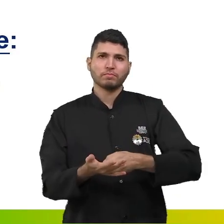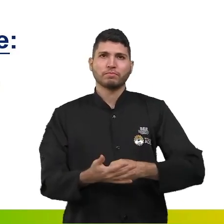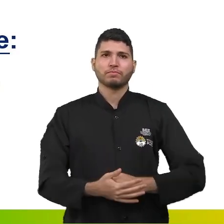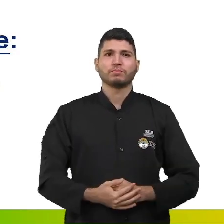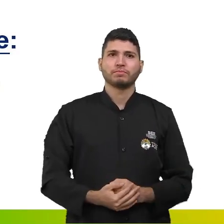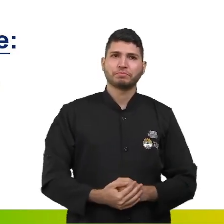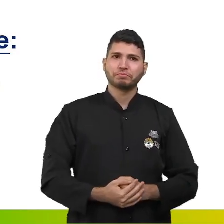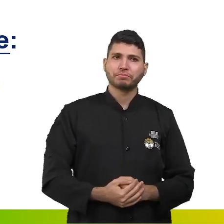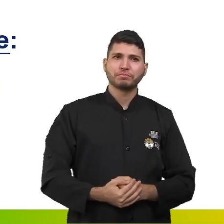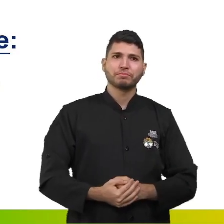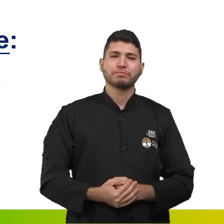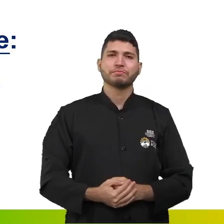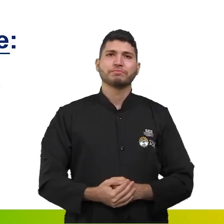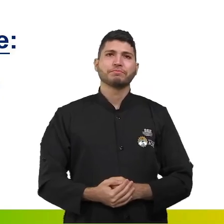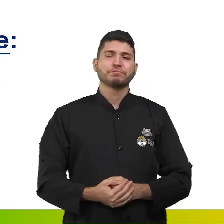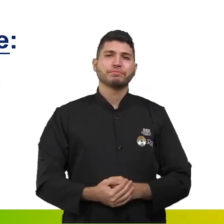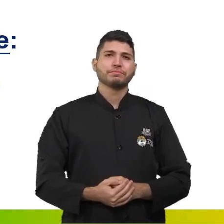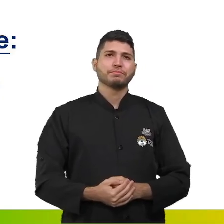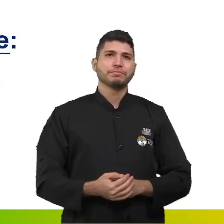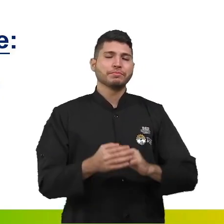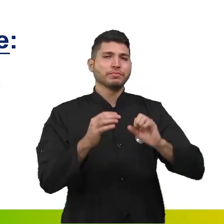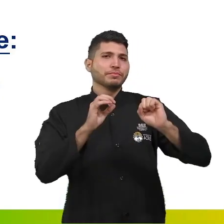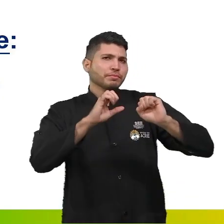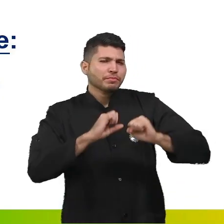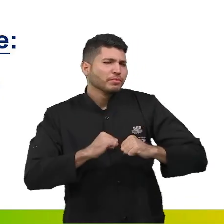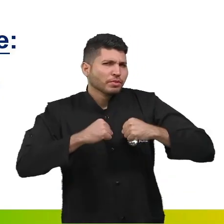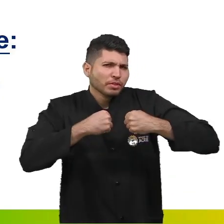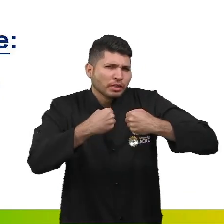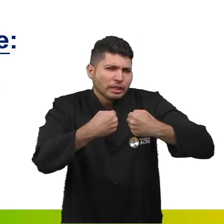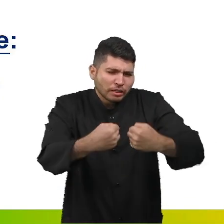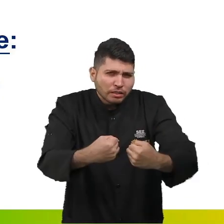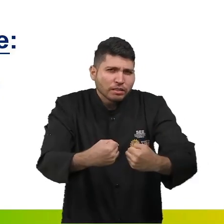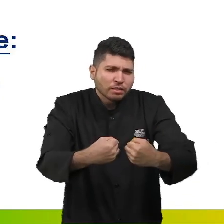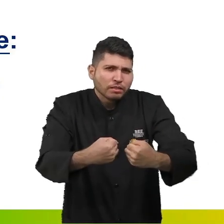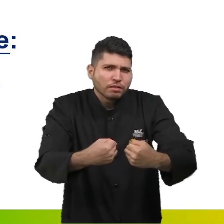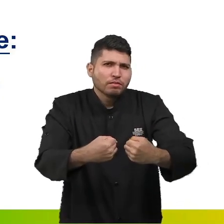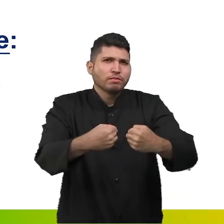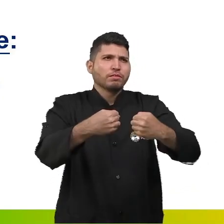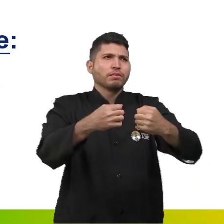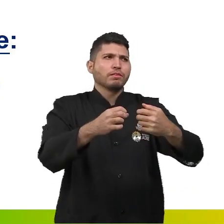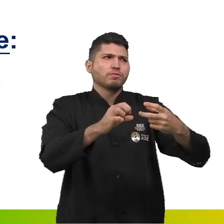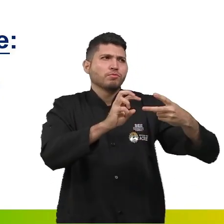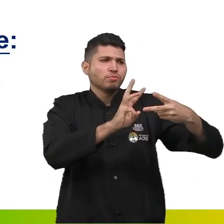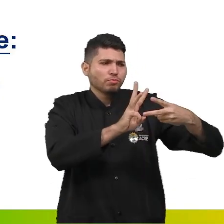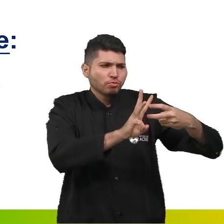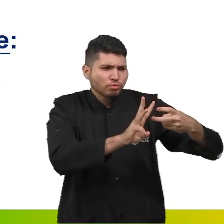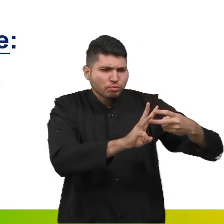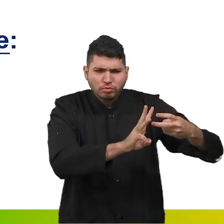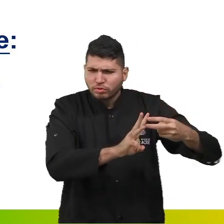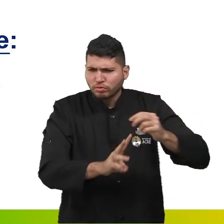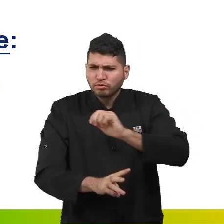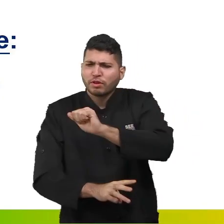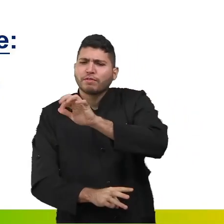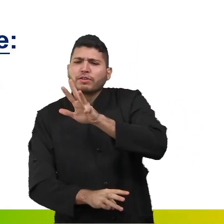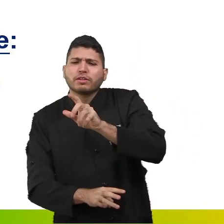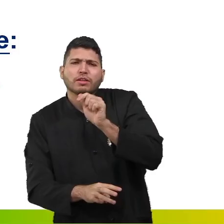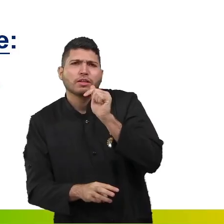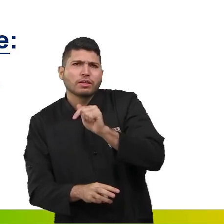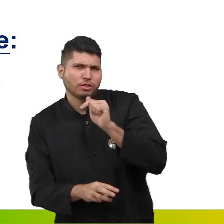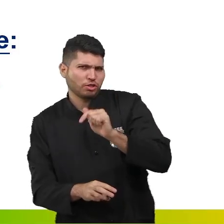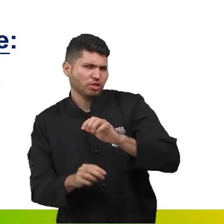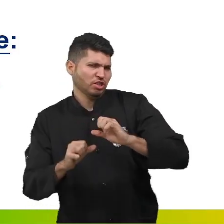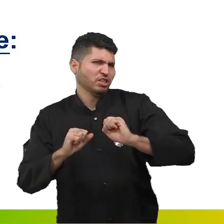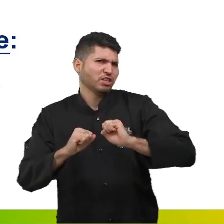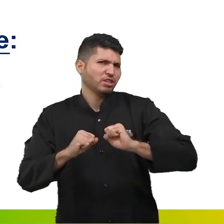Haviam resistências, assim como as populações originárias, os povos originários, os povos nativos indígenas.